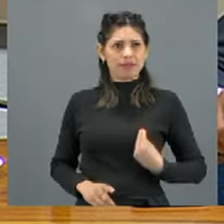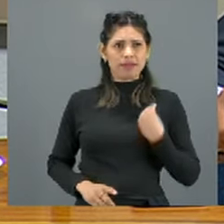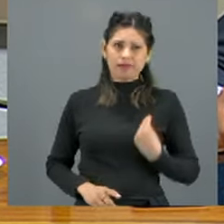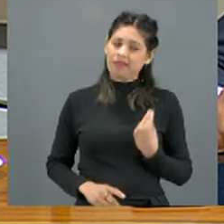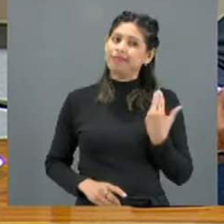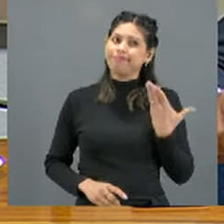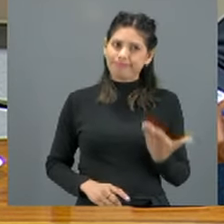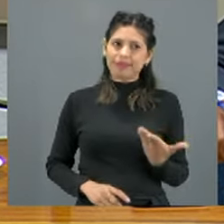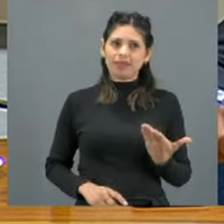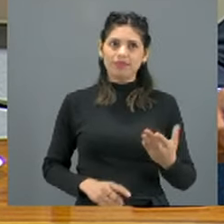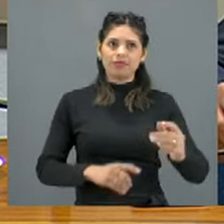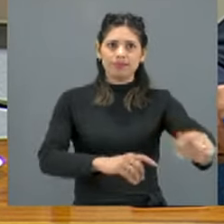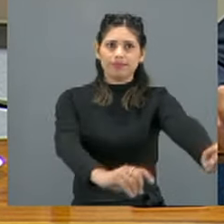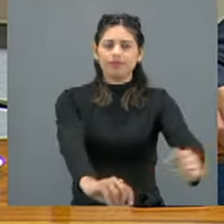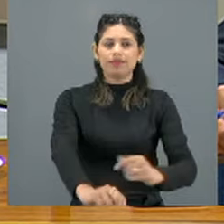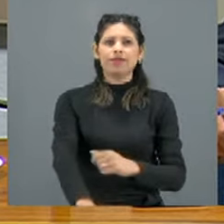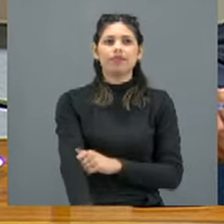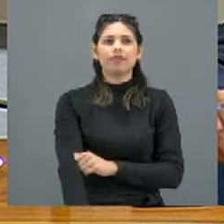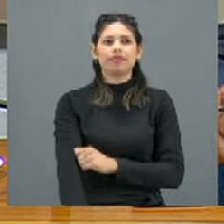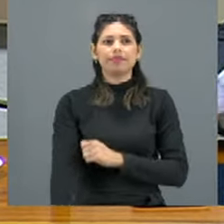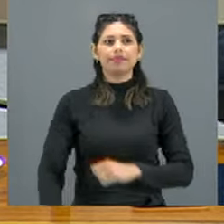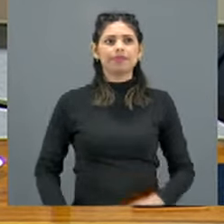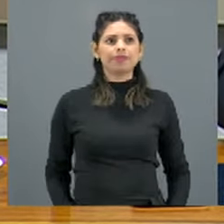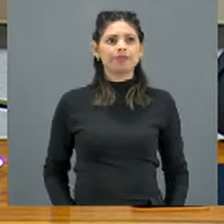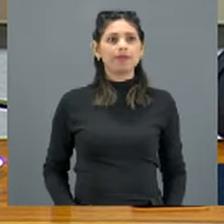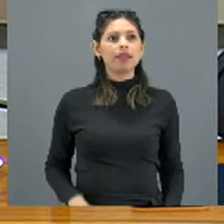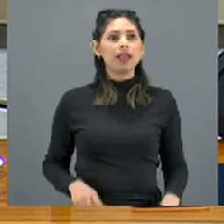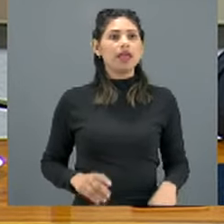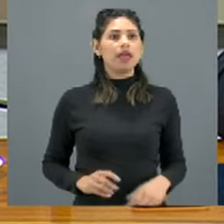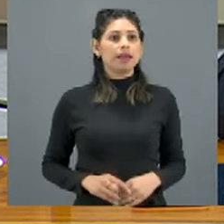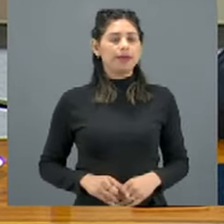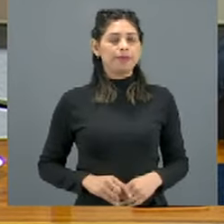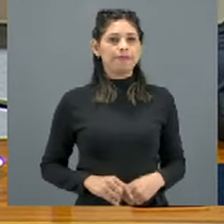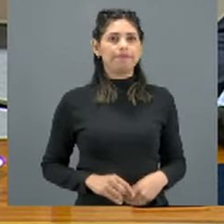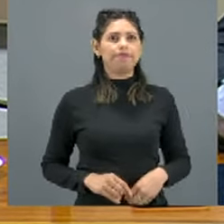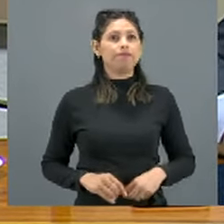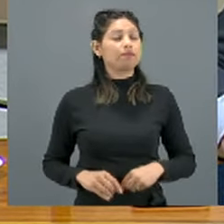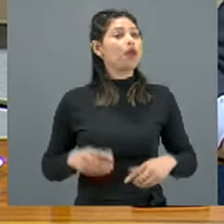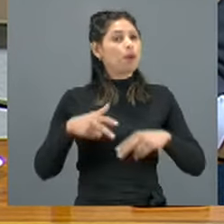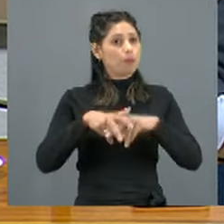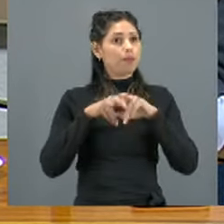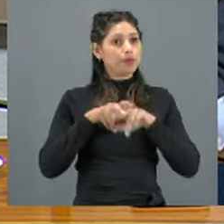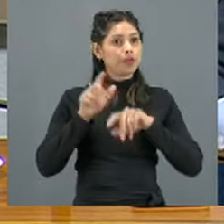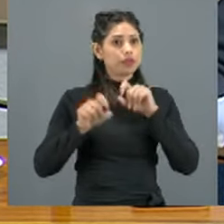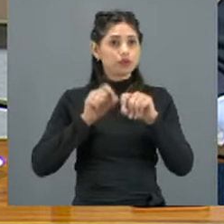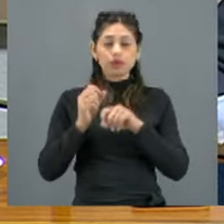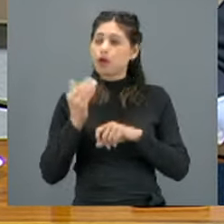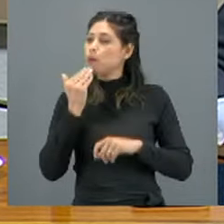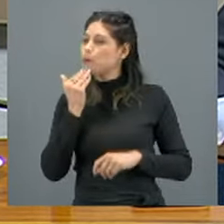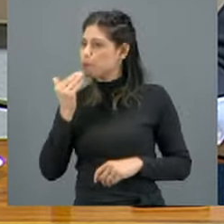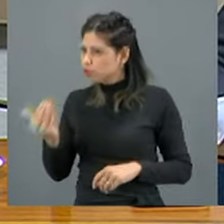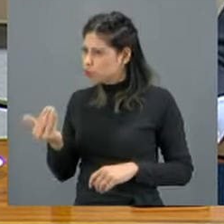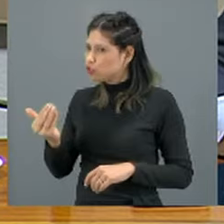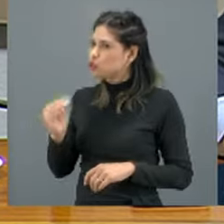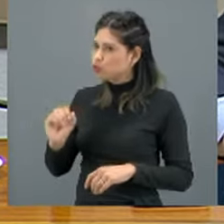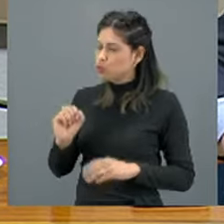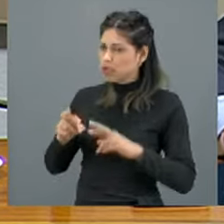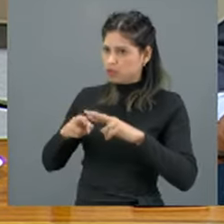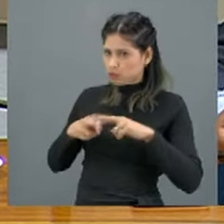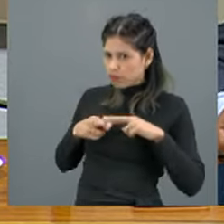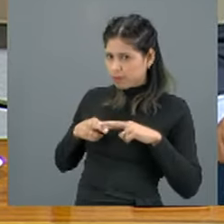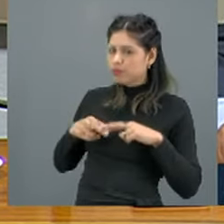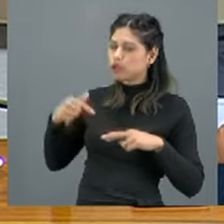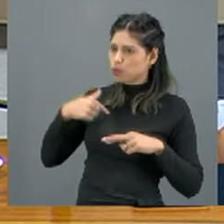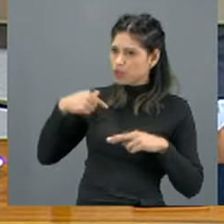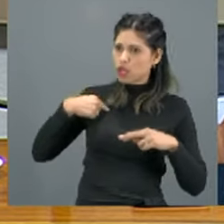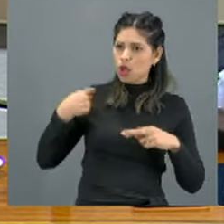outra em foras da lei. Então, esse requerimento, extra pauta, que eu